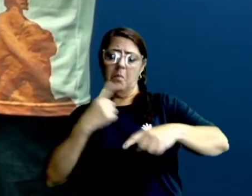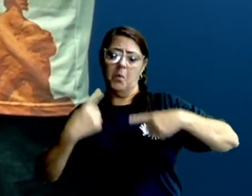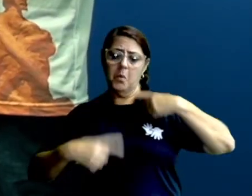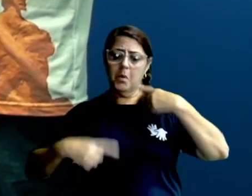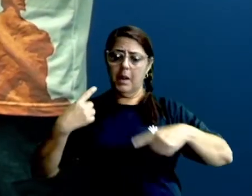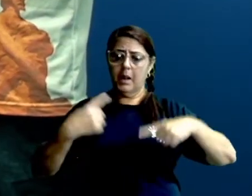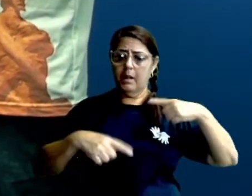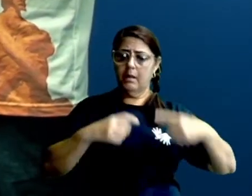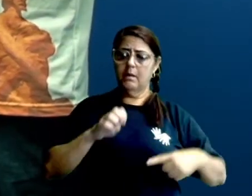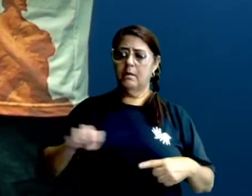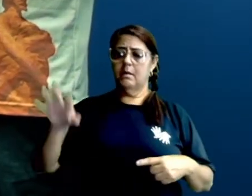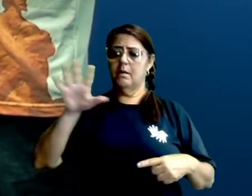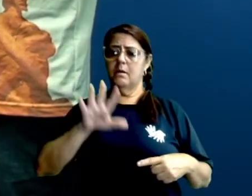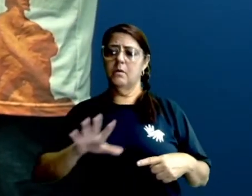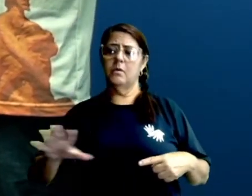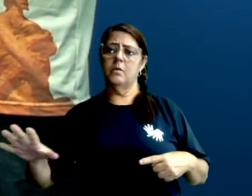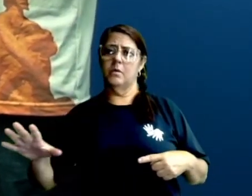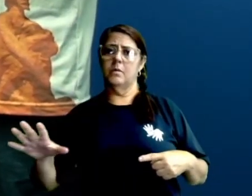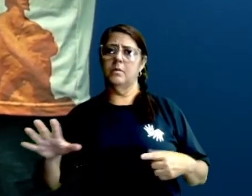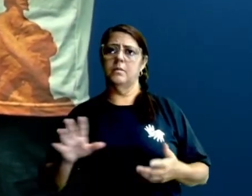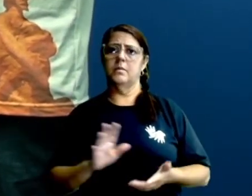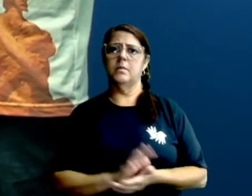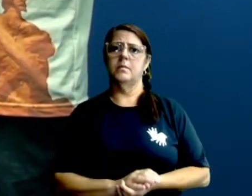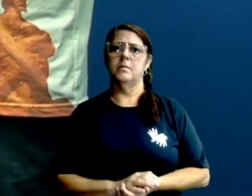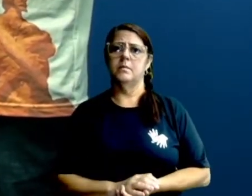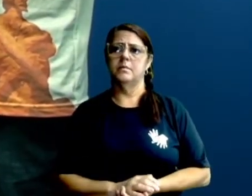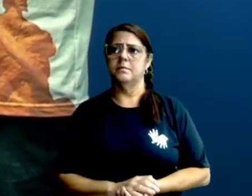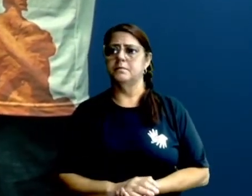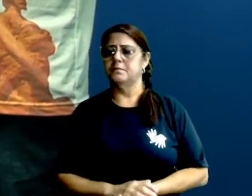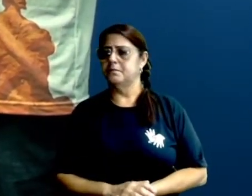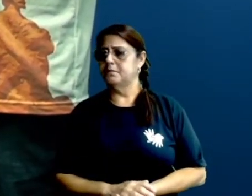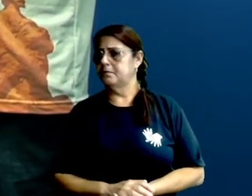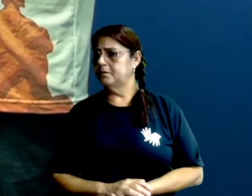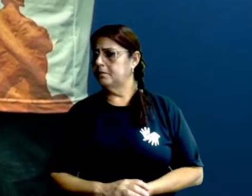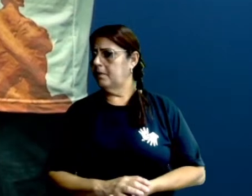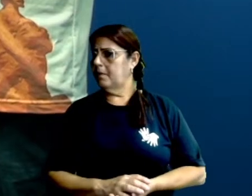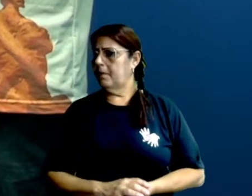política na Europa, né? Sempre é bastante dinâmico.